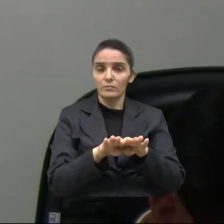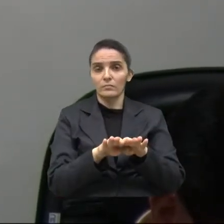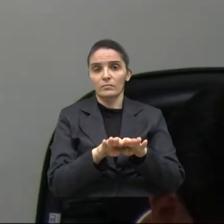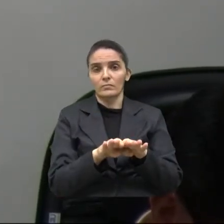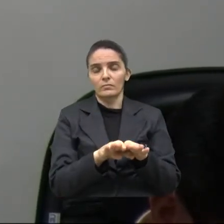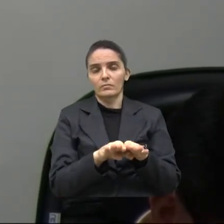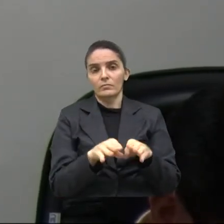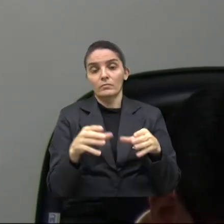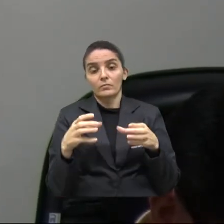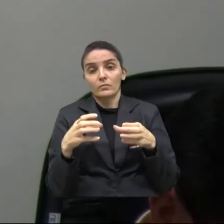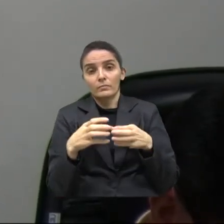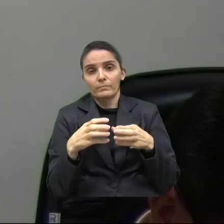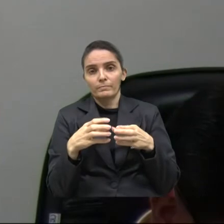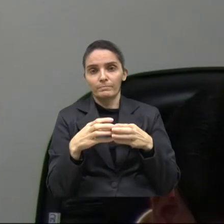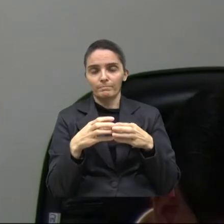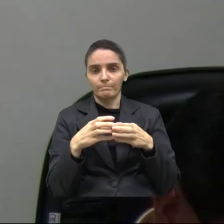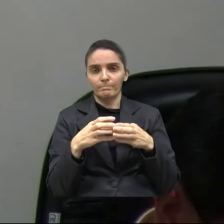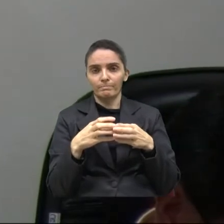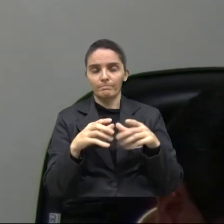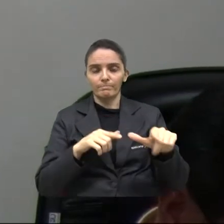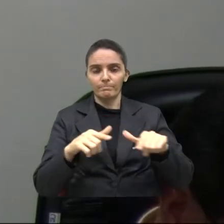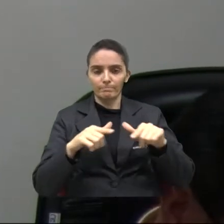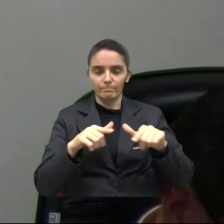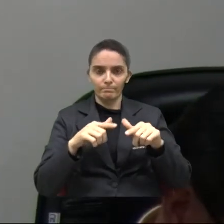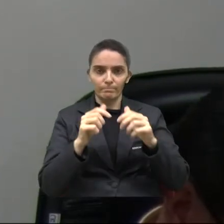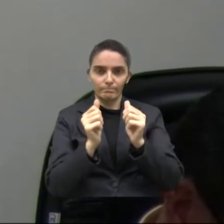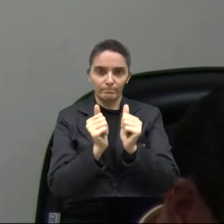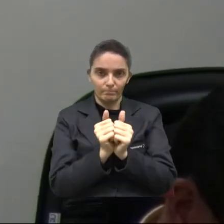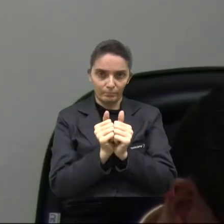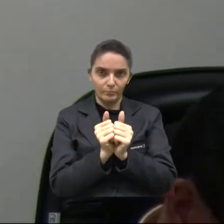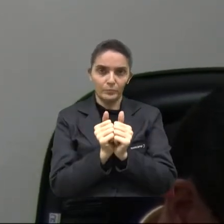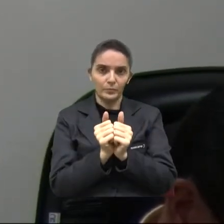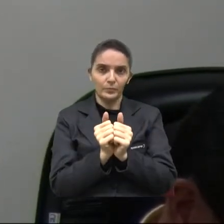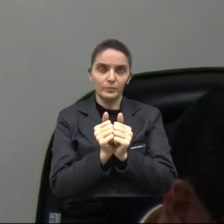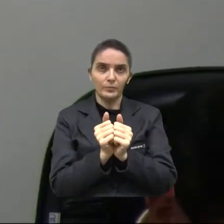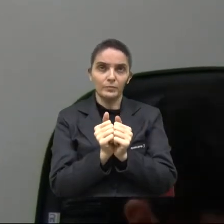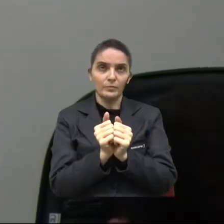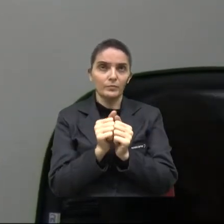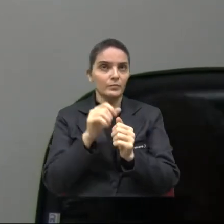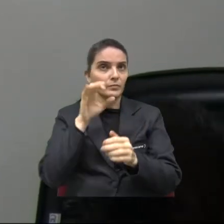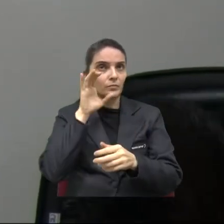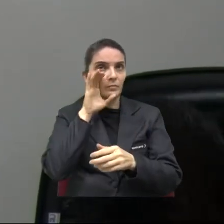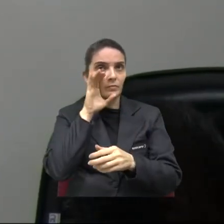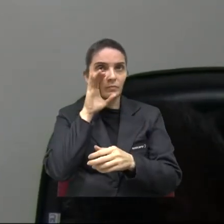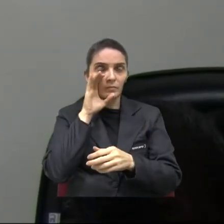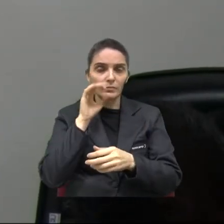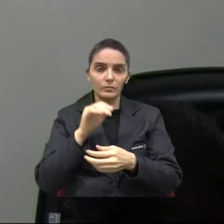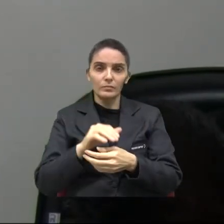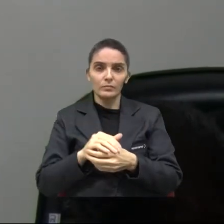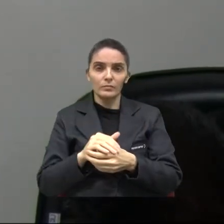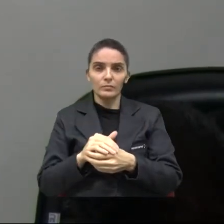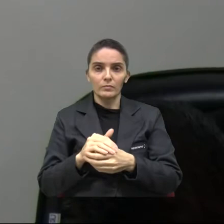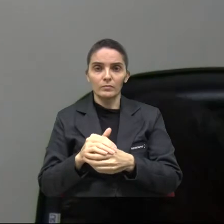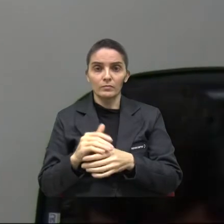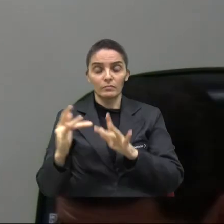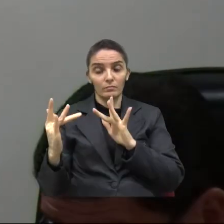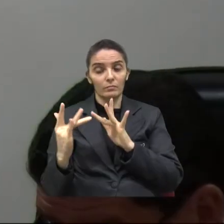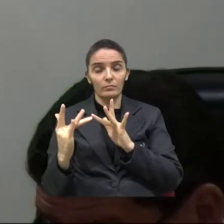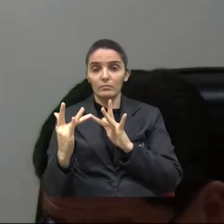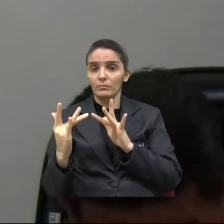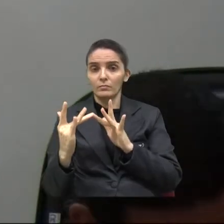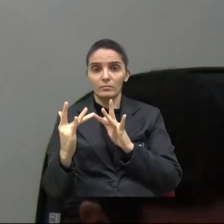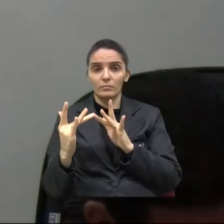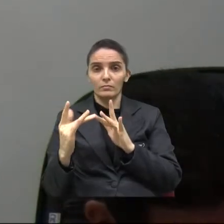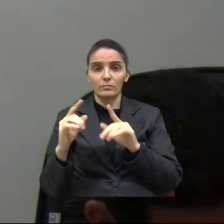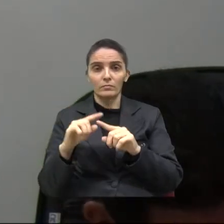membros que atuavam. Eu não tenho tanta aproximação, mas